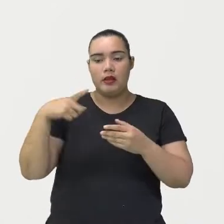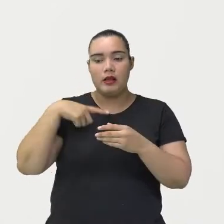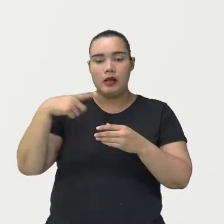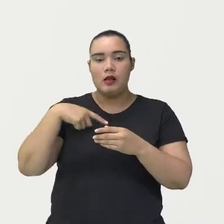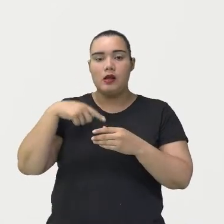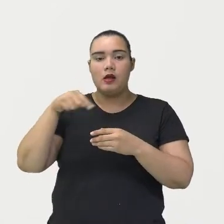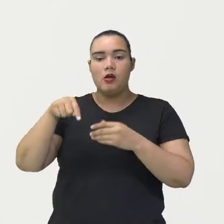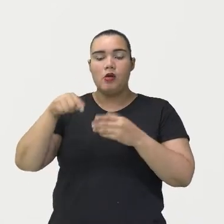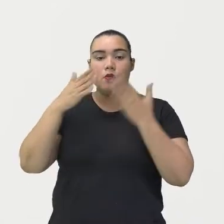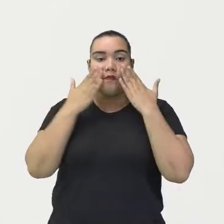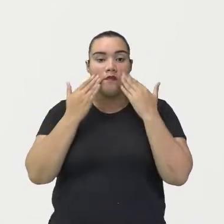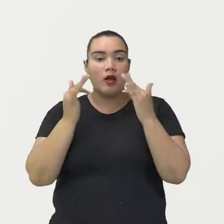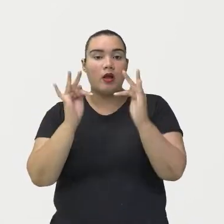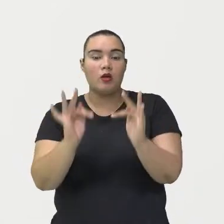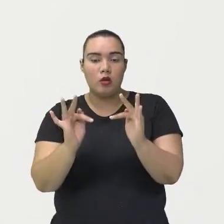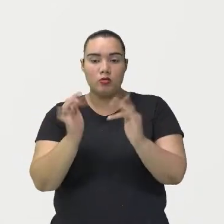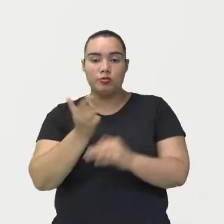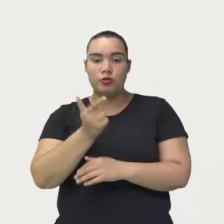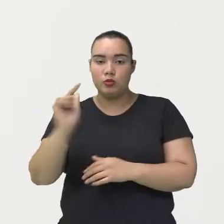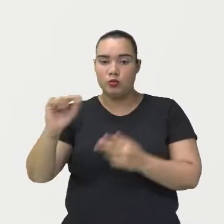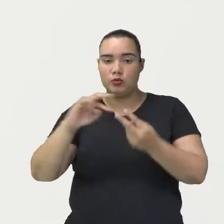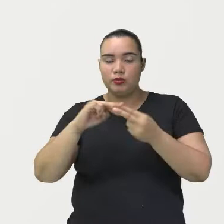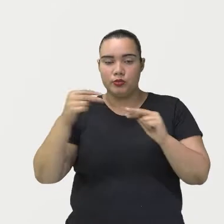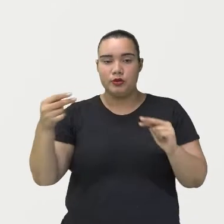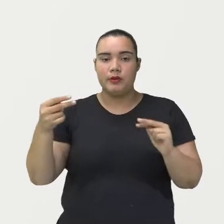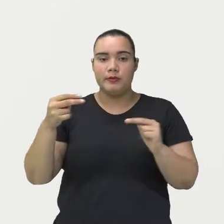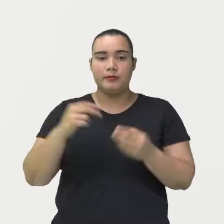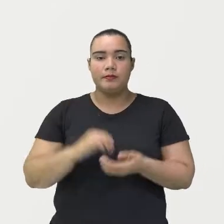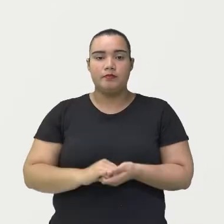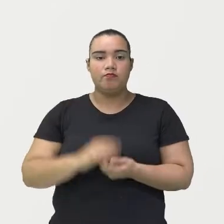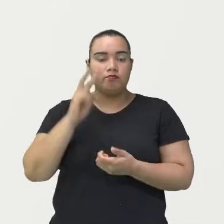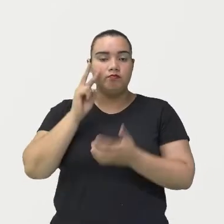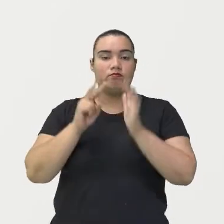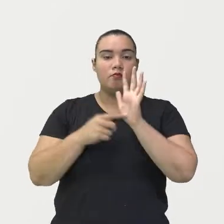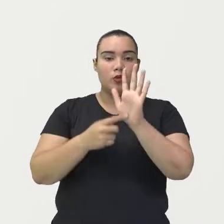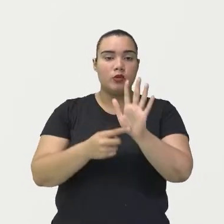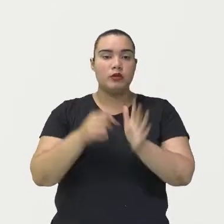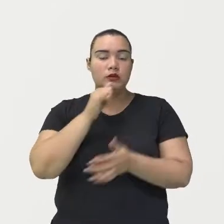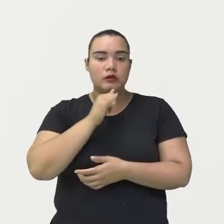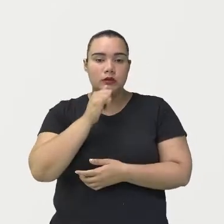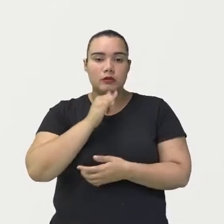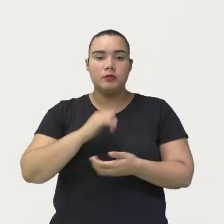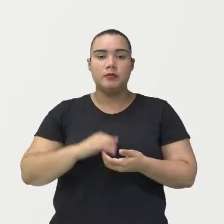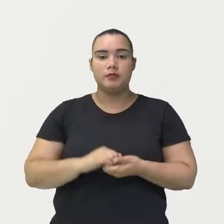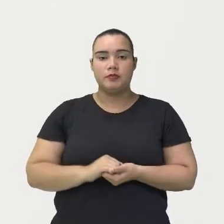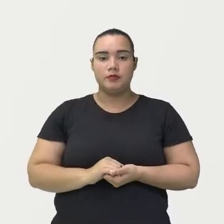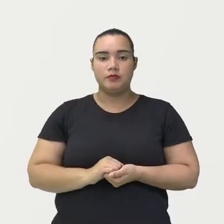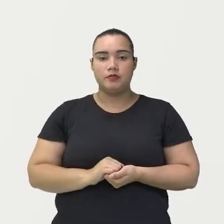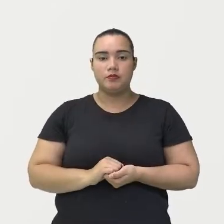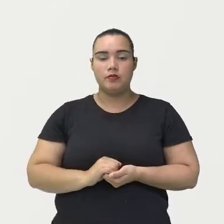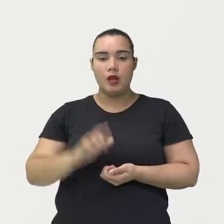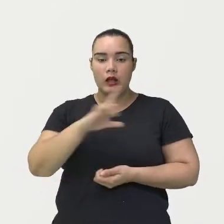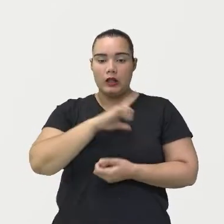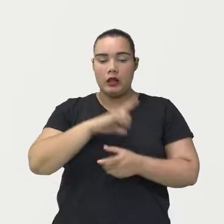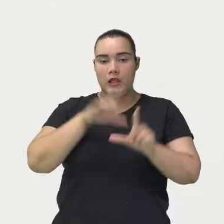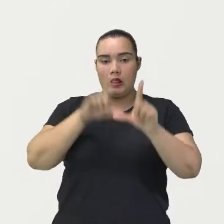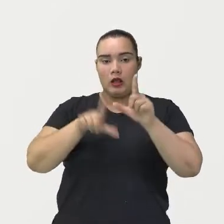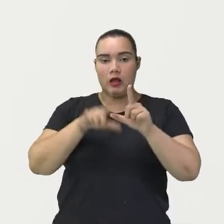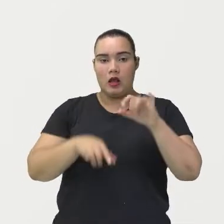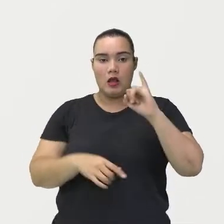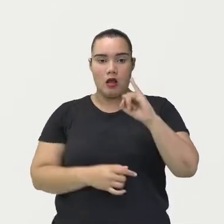o fenótipo do outro gene. Olha só aqui esse exemplo. Aqui eu tenho Izão,